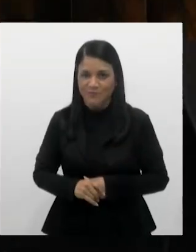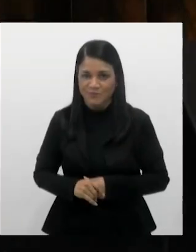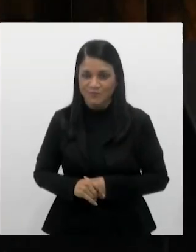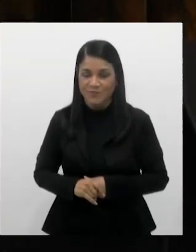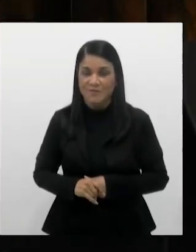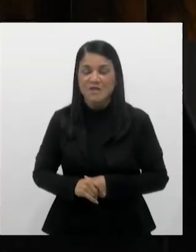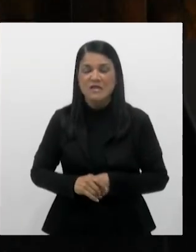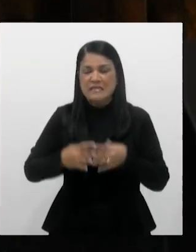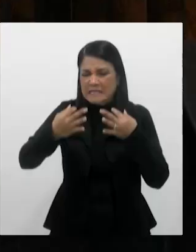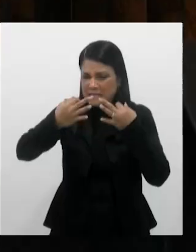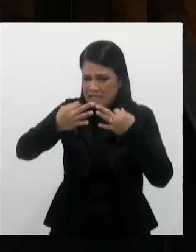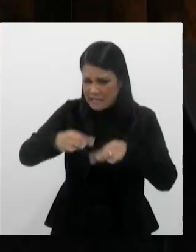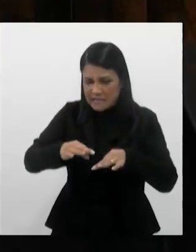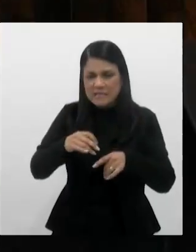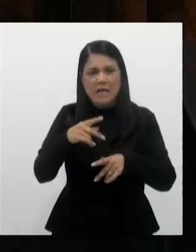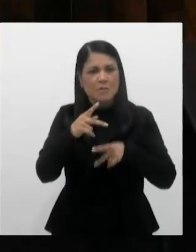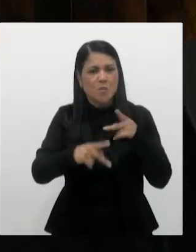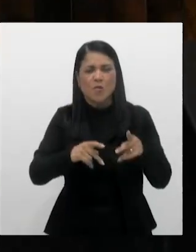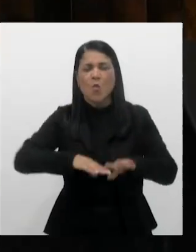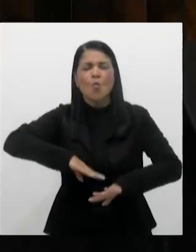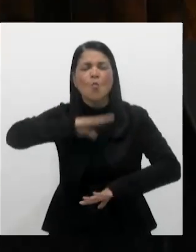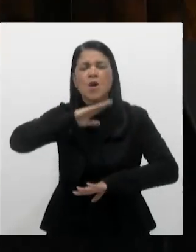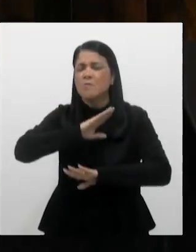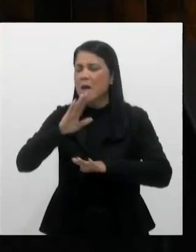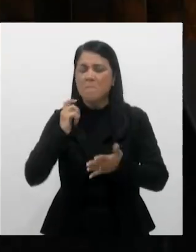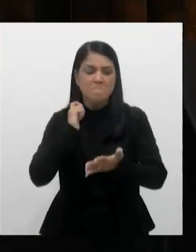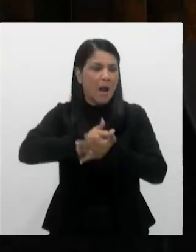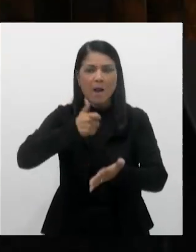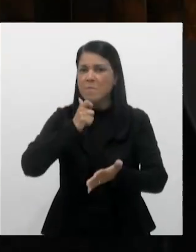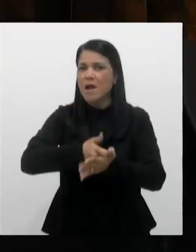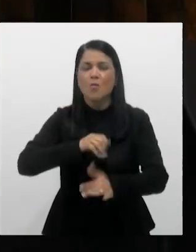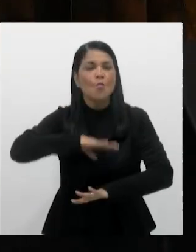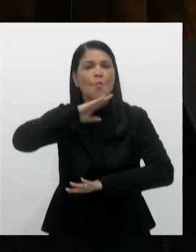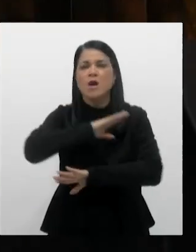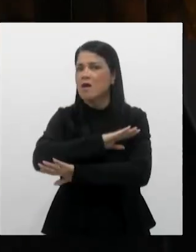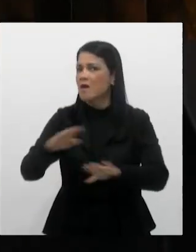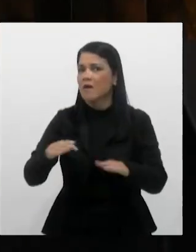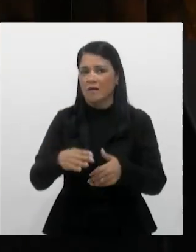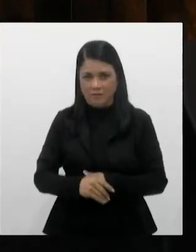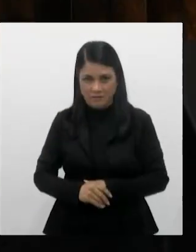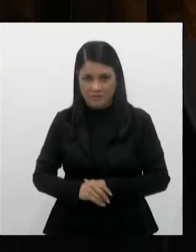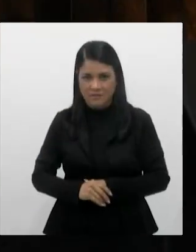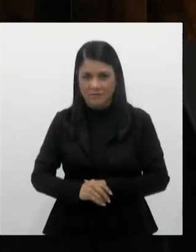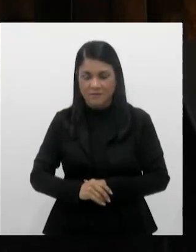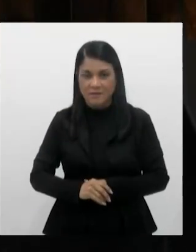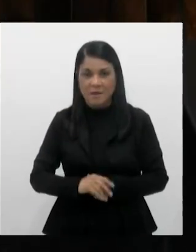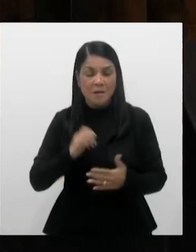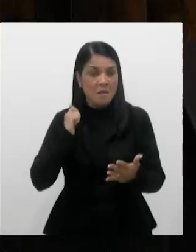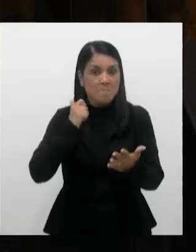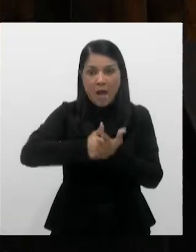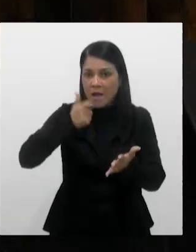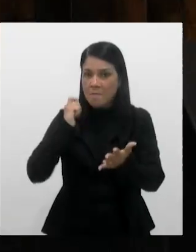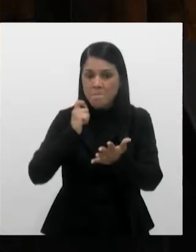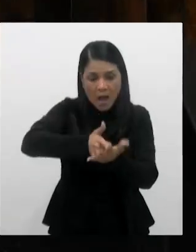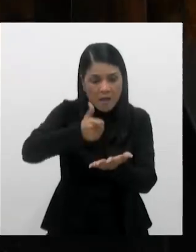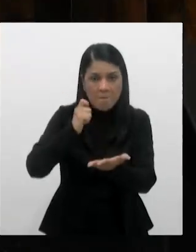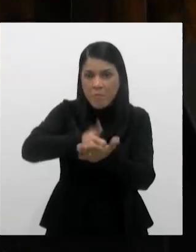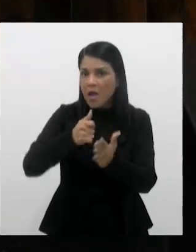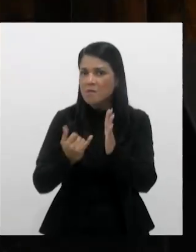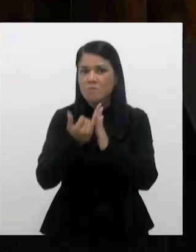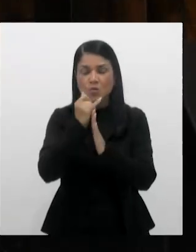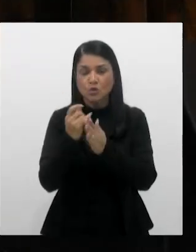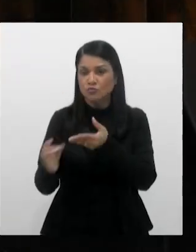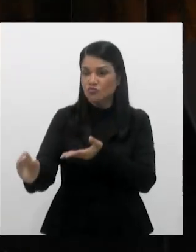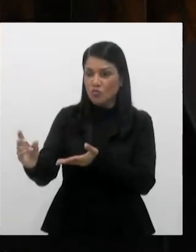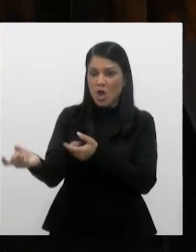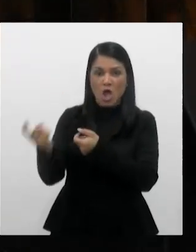E eu tenho certeza que a população não aguenta mais pagar, pô. Paga imposto e não tem esse dinheiro retornando com serviços